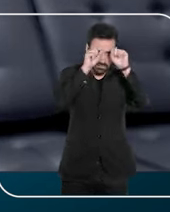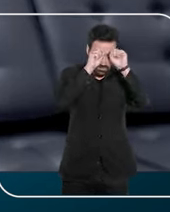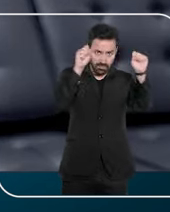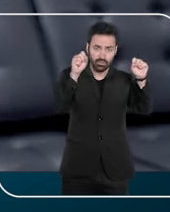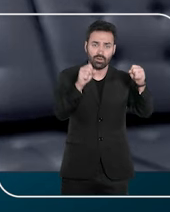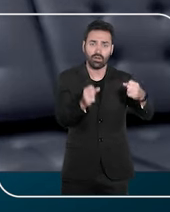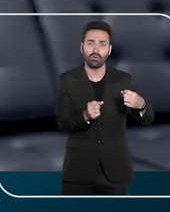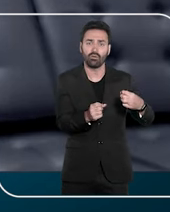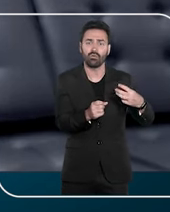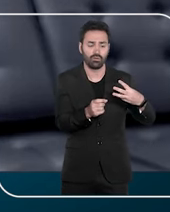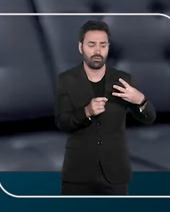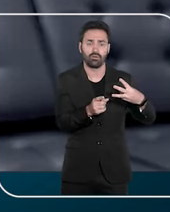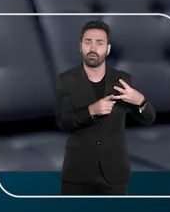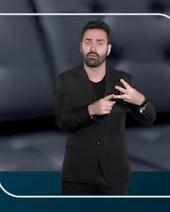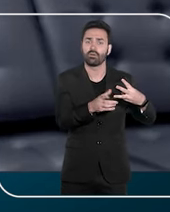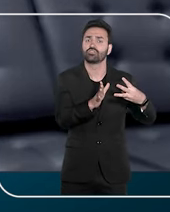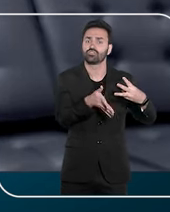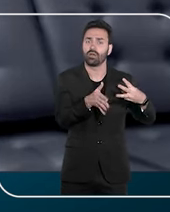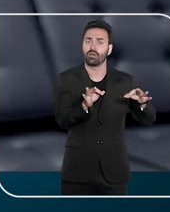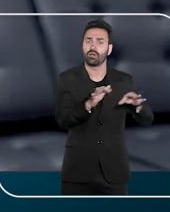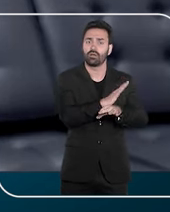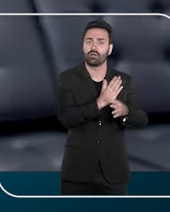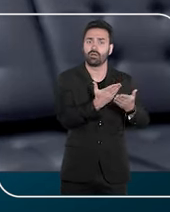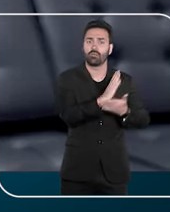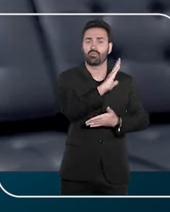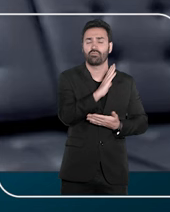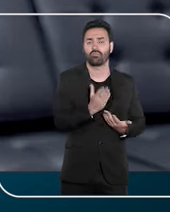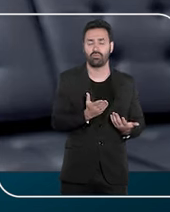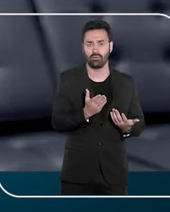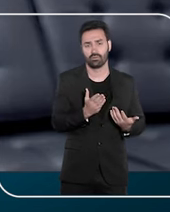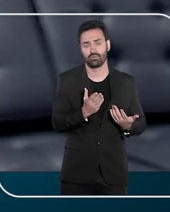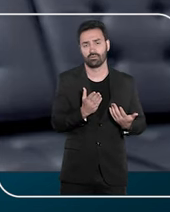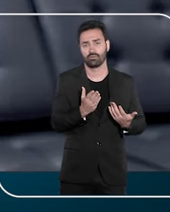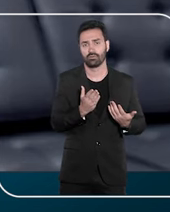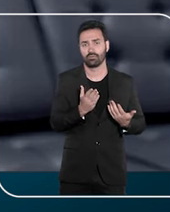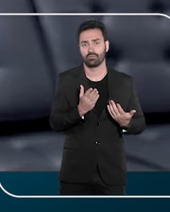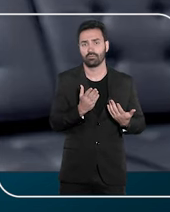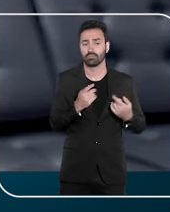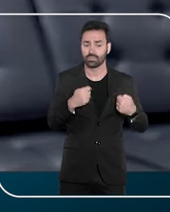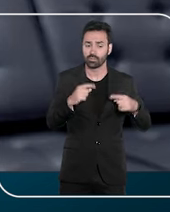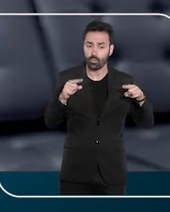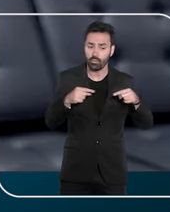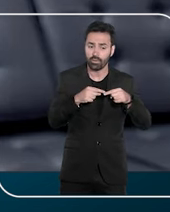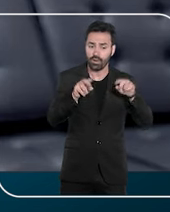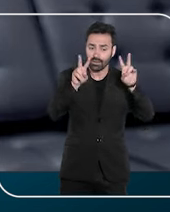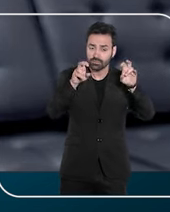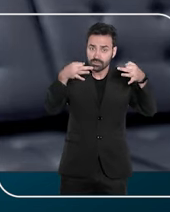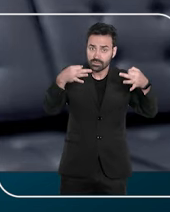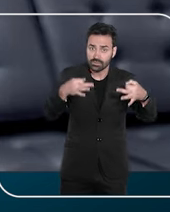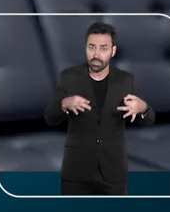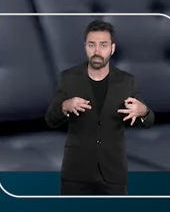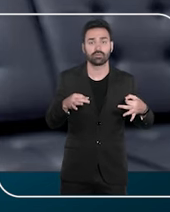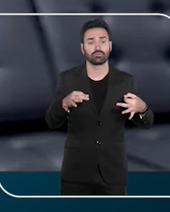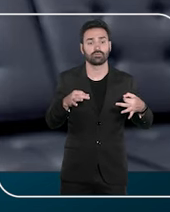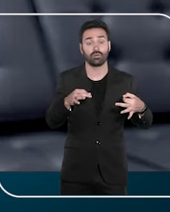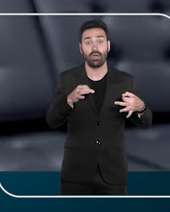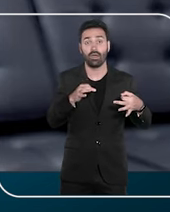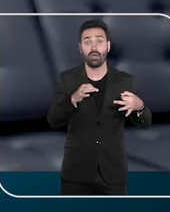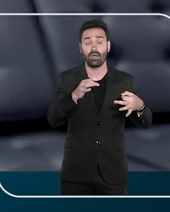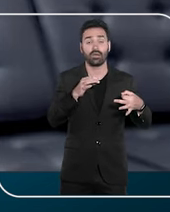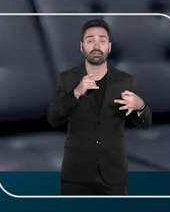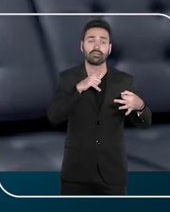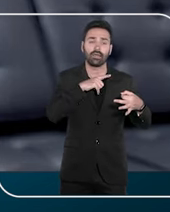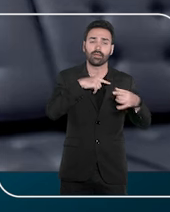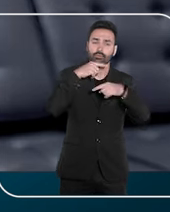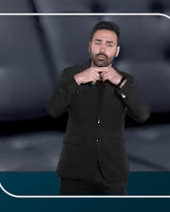questões que não digam respeito à violação ou contrariedade ou má interpretação da lei federal. Nós não podemos nos transformar